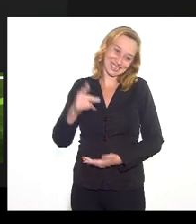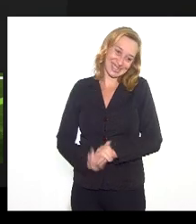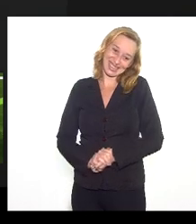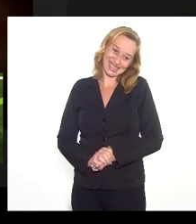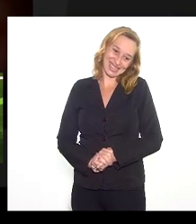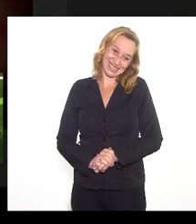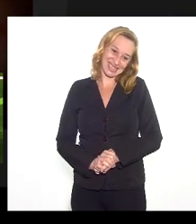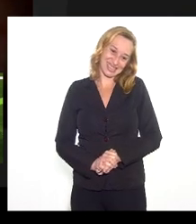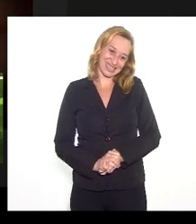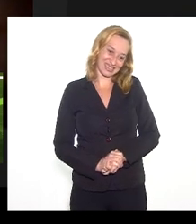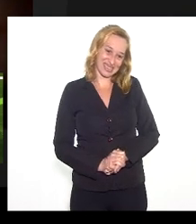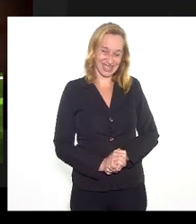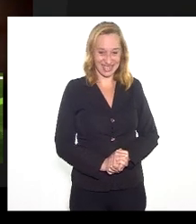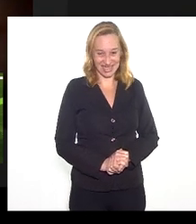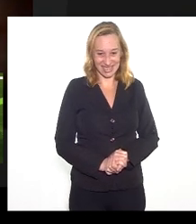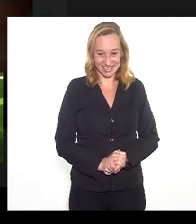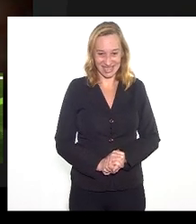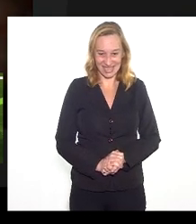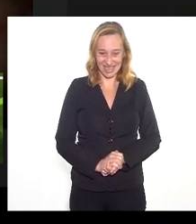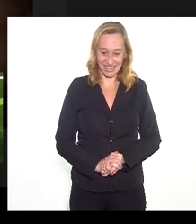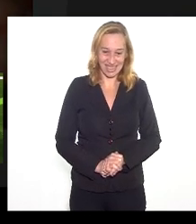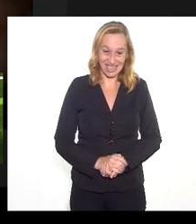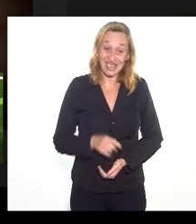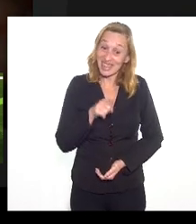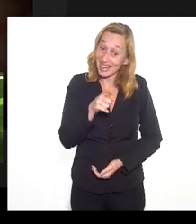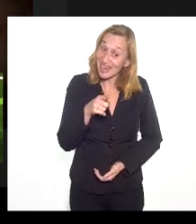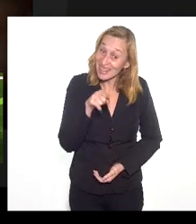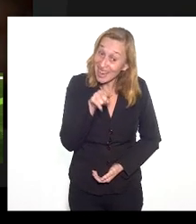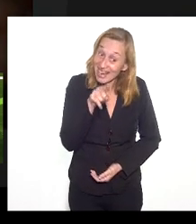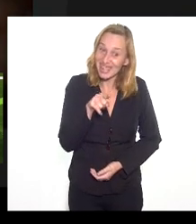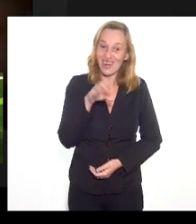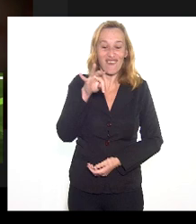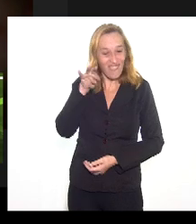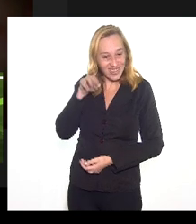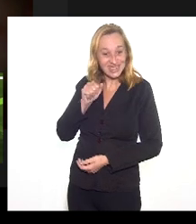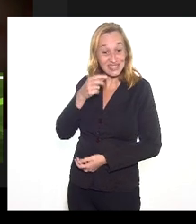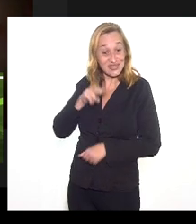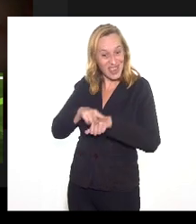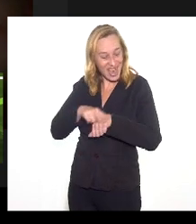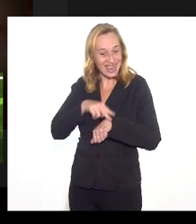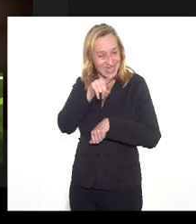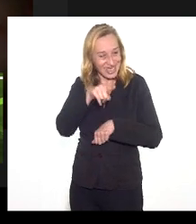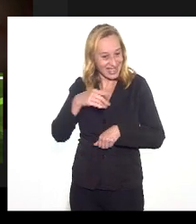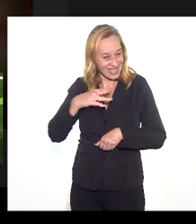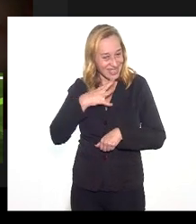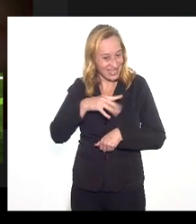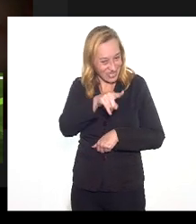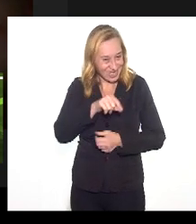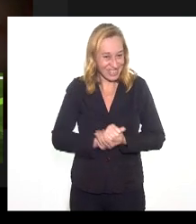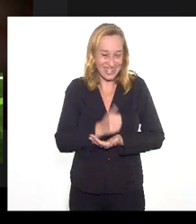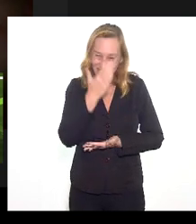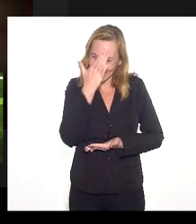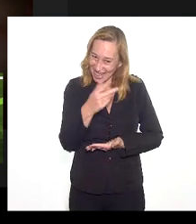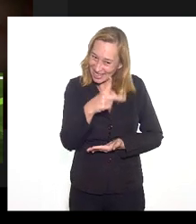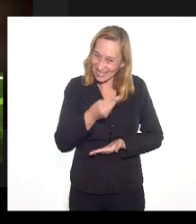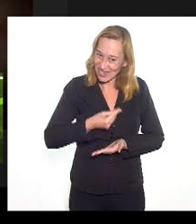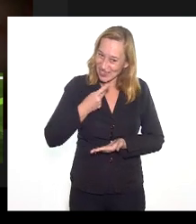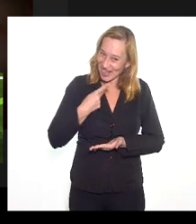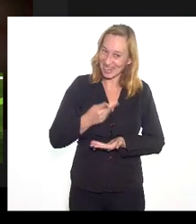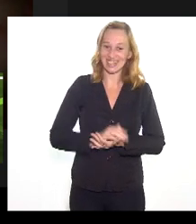prazer, querida. Tô doida para ir para Costa Verde também. Obrigada pela sua